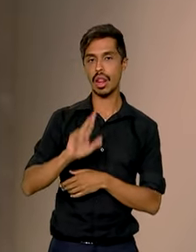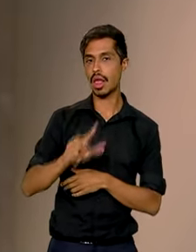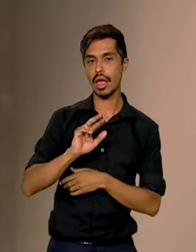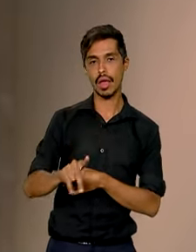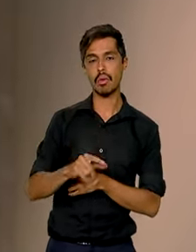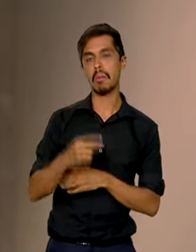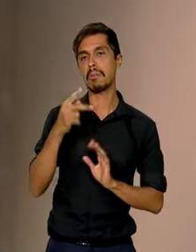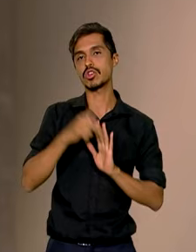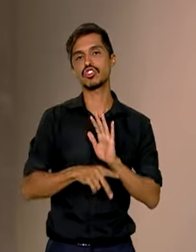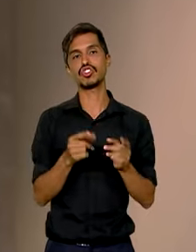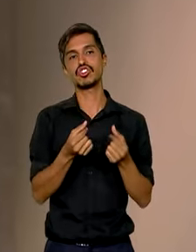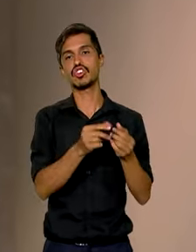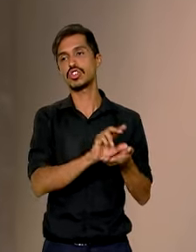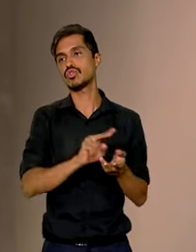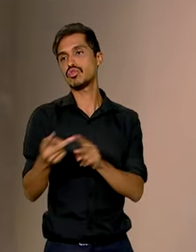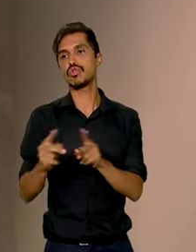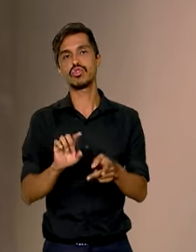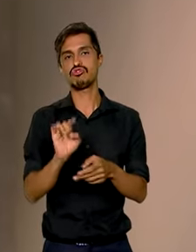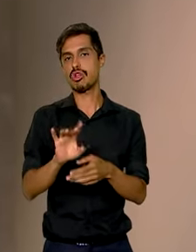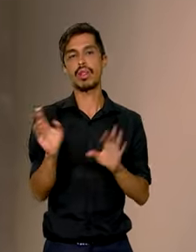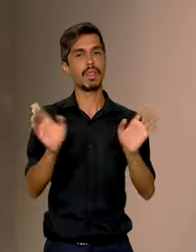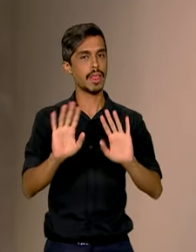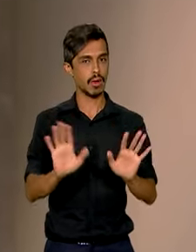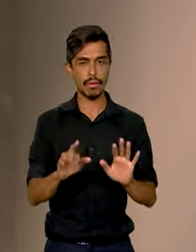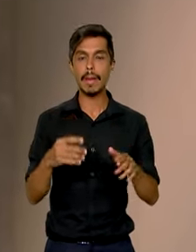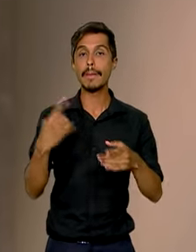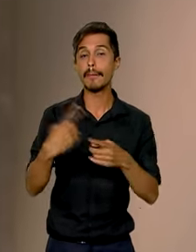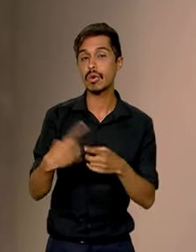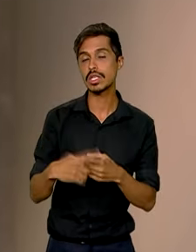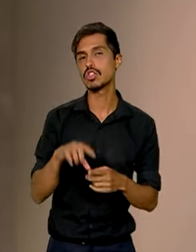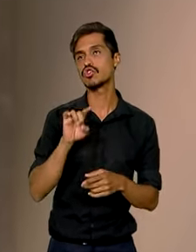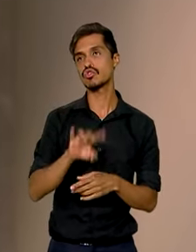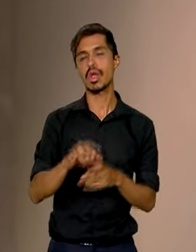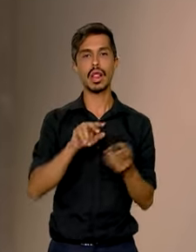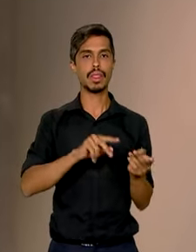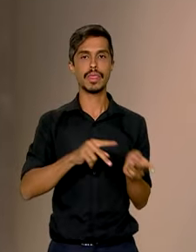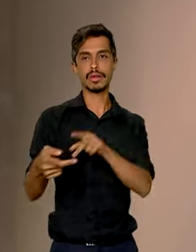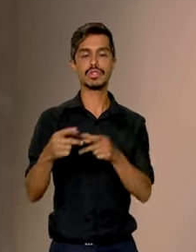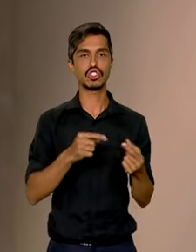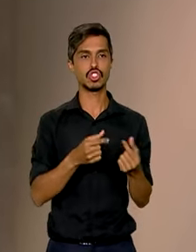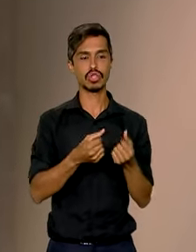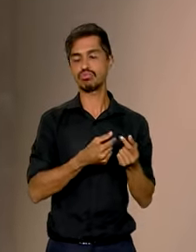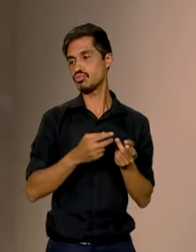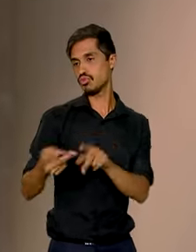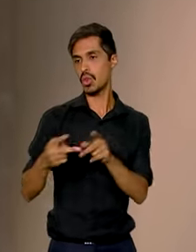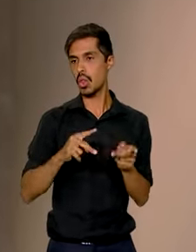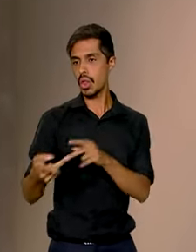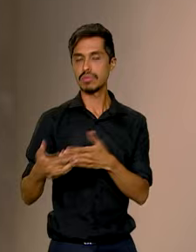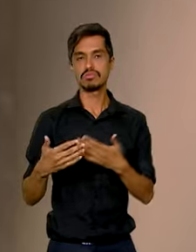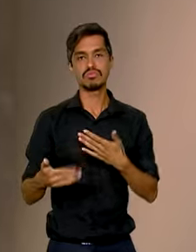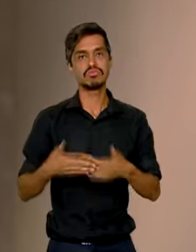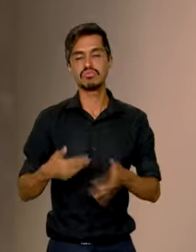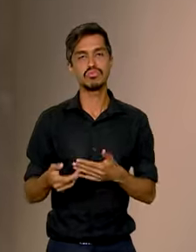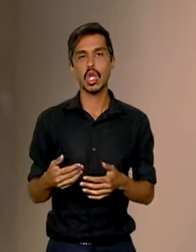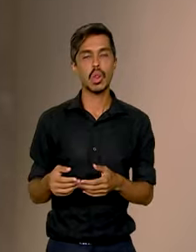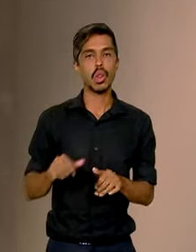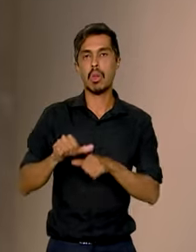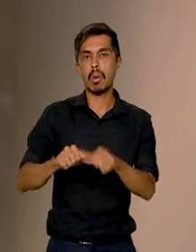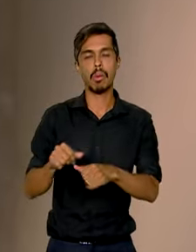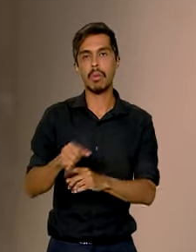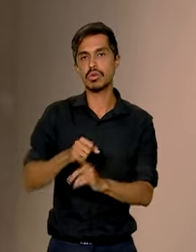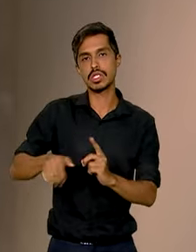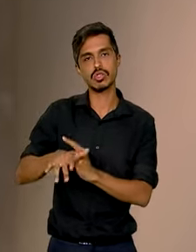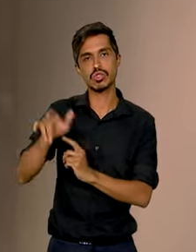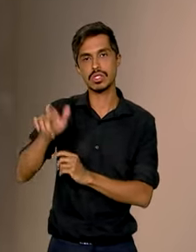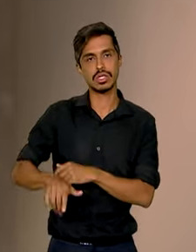simplesmente um programa de transferência de renda. Porque só a transferência de renda não muda e não desenvolve